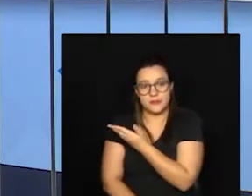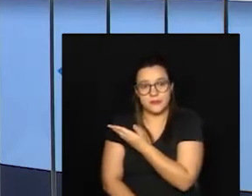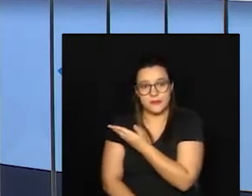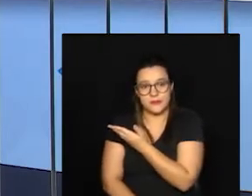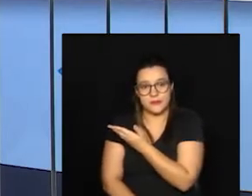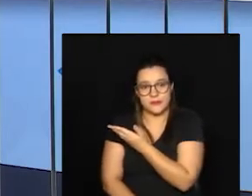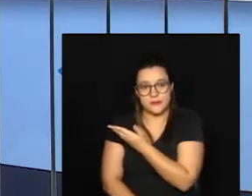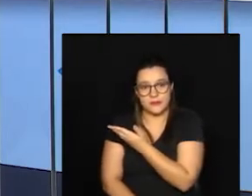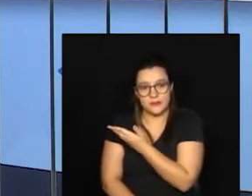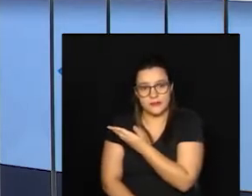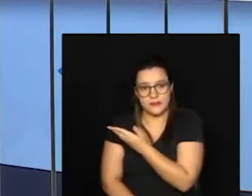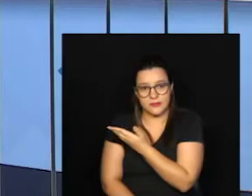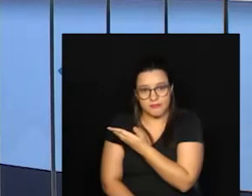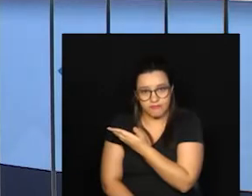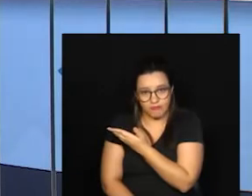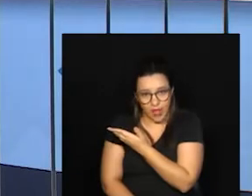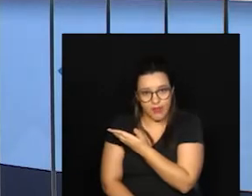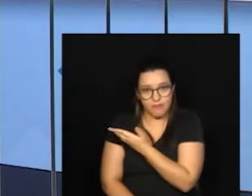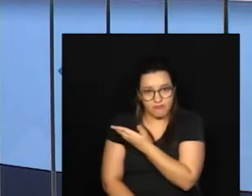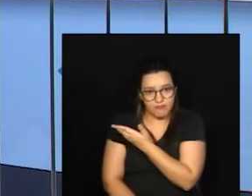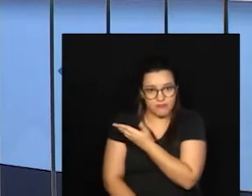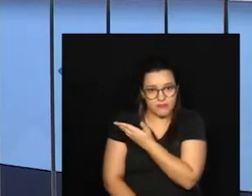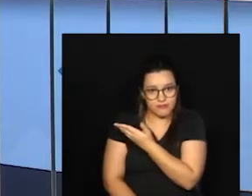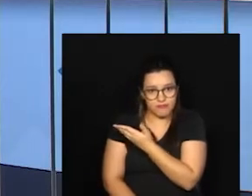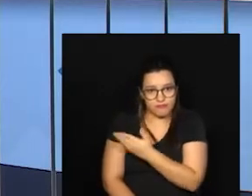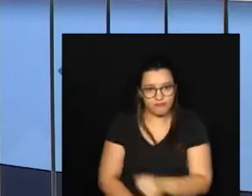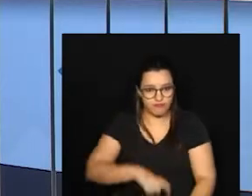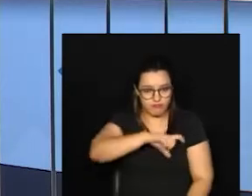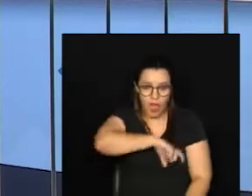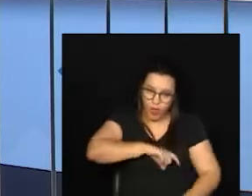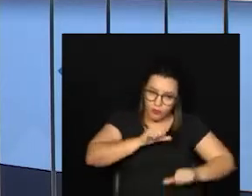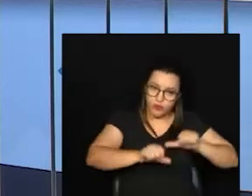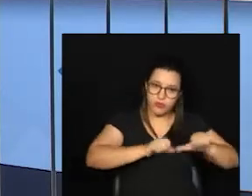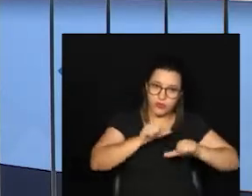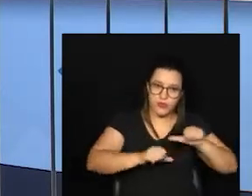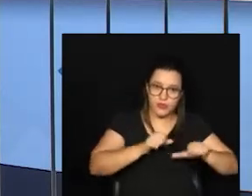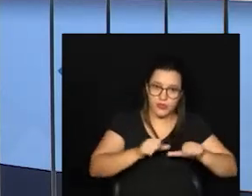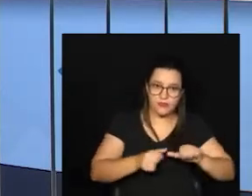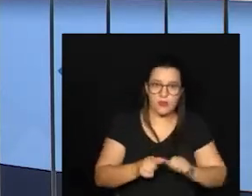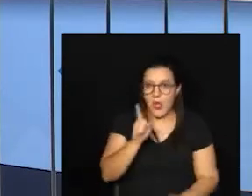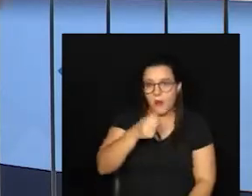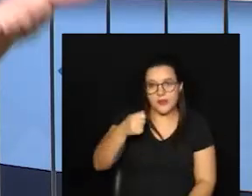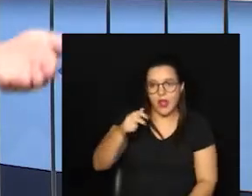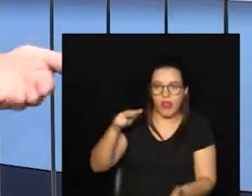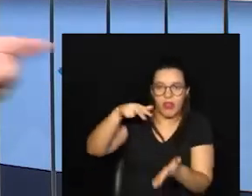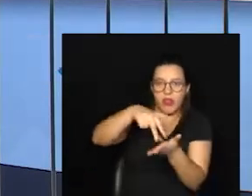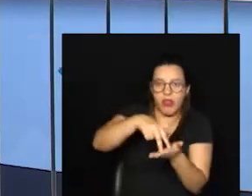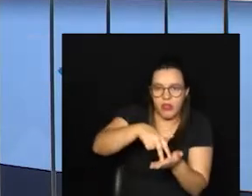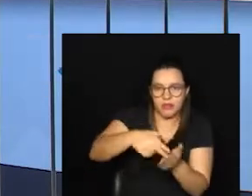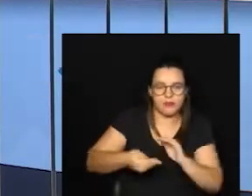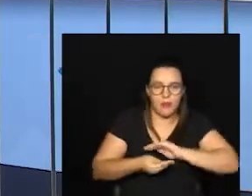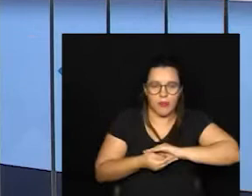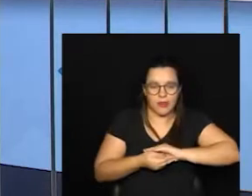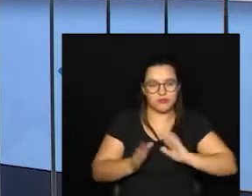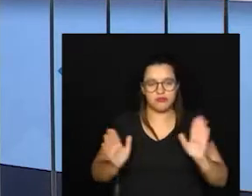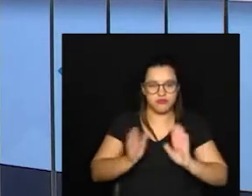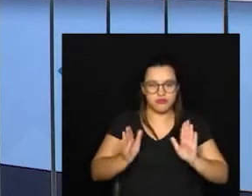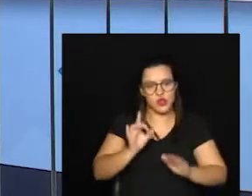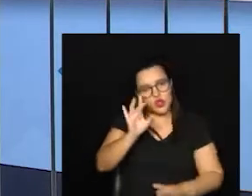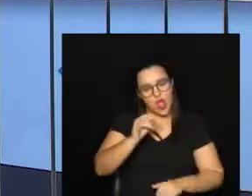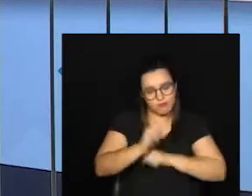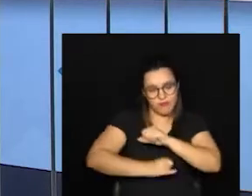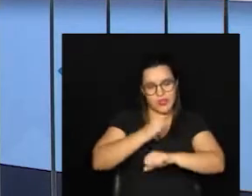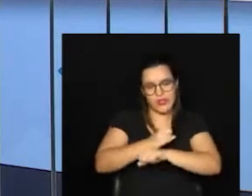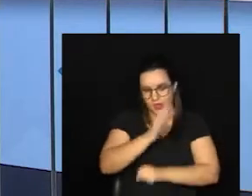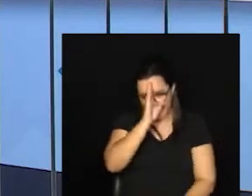www.poupatempo.sp.gov.br para pedir a renovação da sua carteira de CNH sem precisar ir diretamente no Poupa Tempo da sua